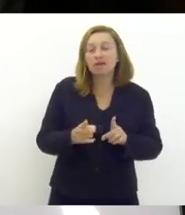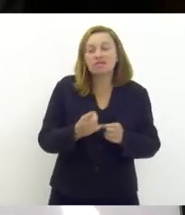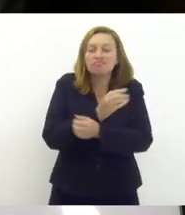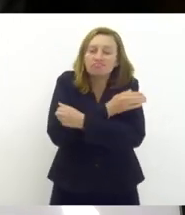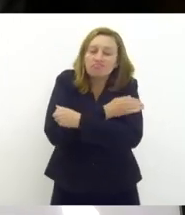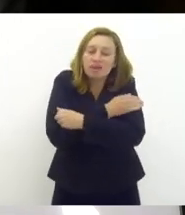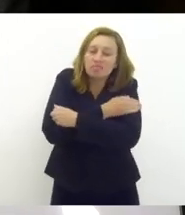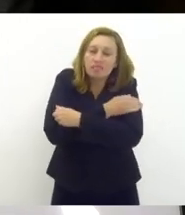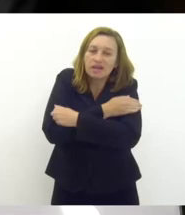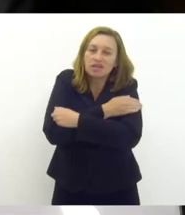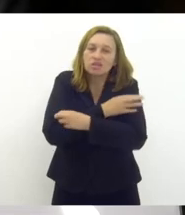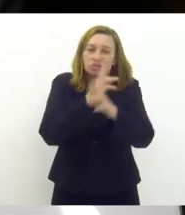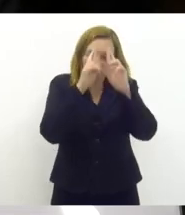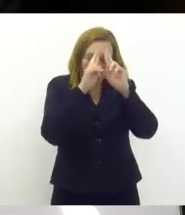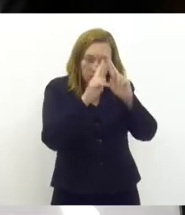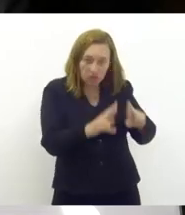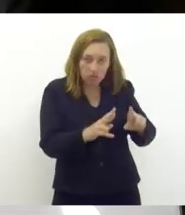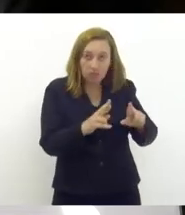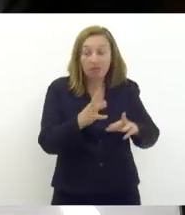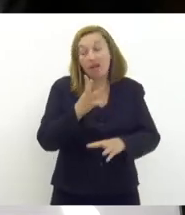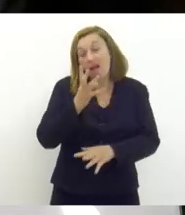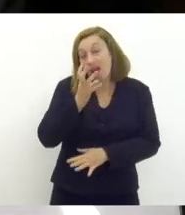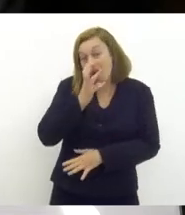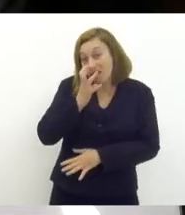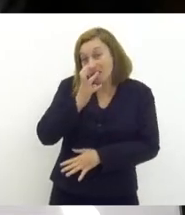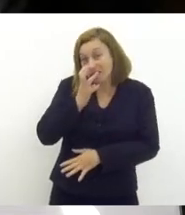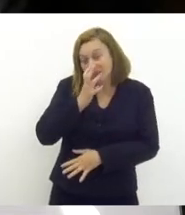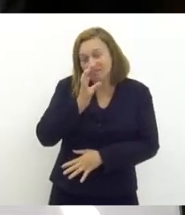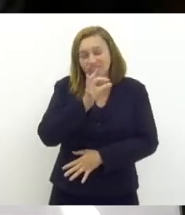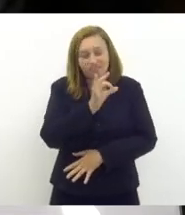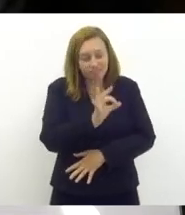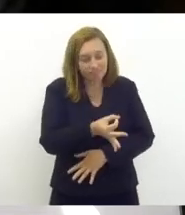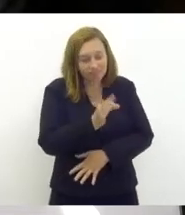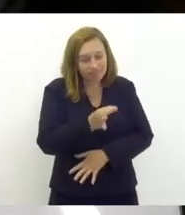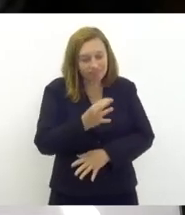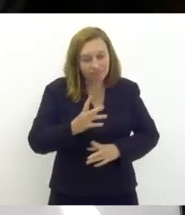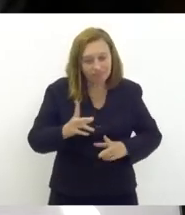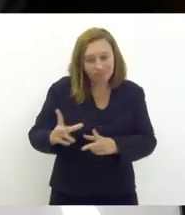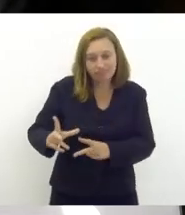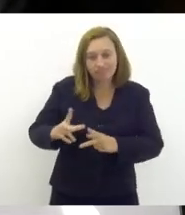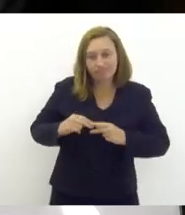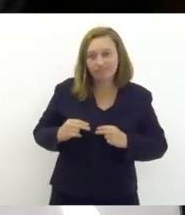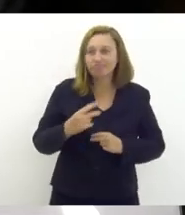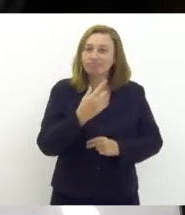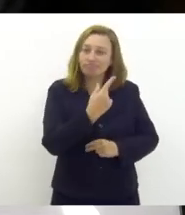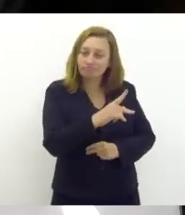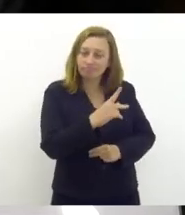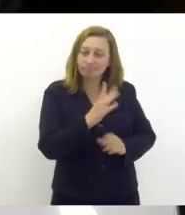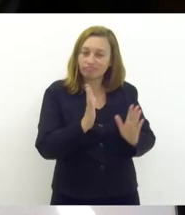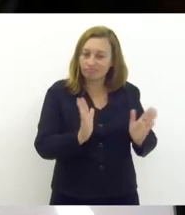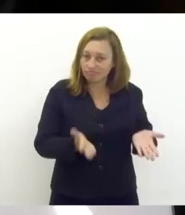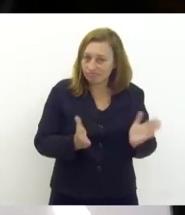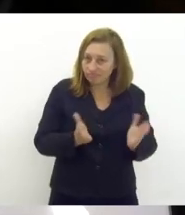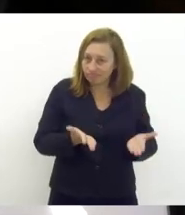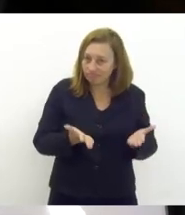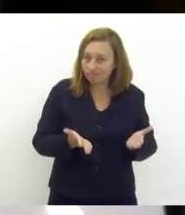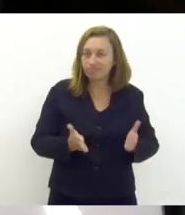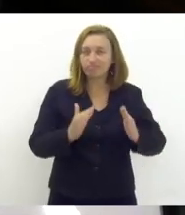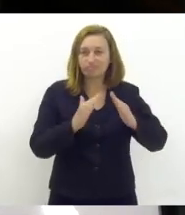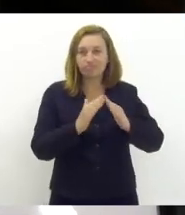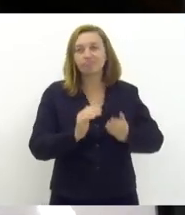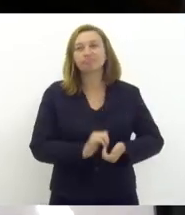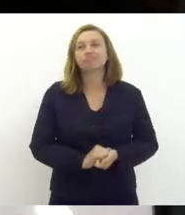abraço manda o respeito admiração e a certeza do merecimento que você tá tendo hoje aqui nessa